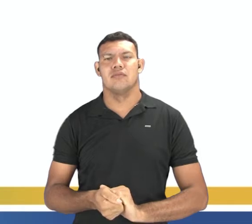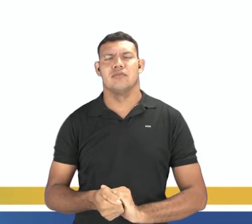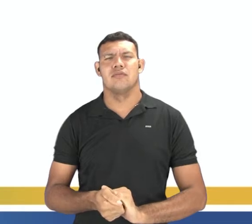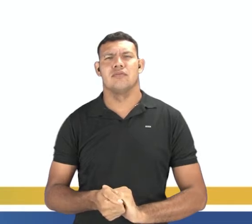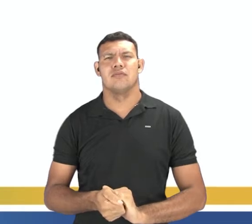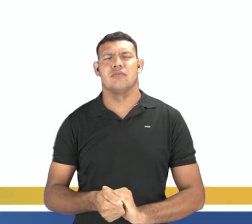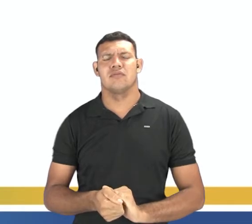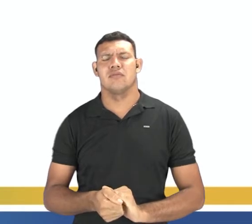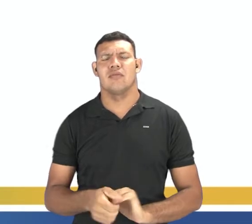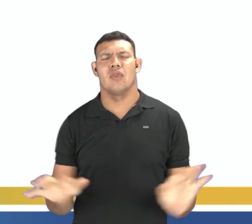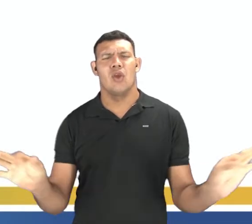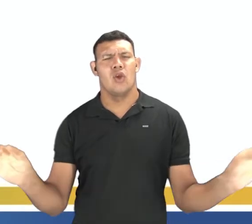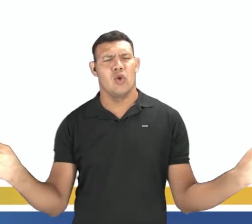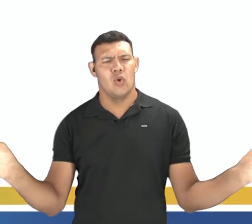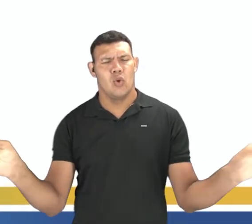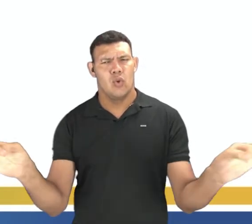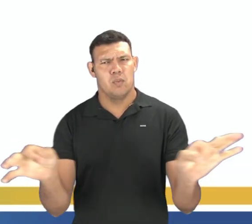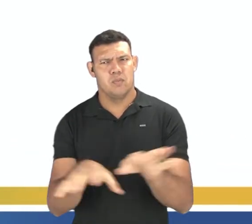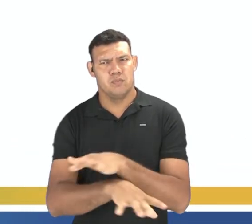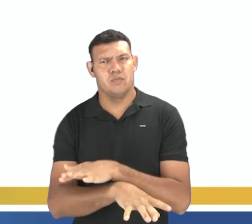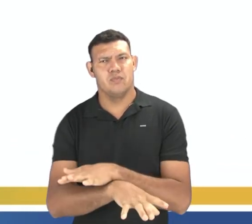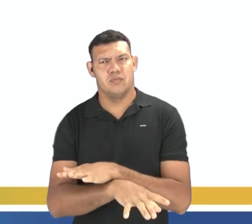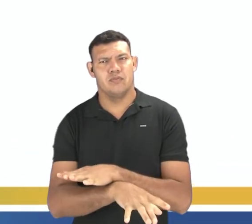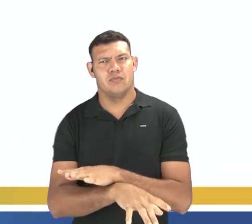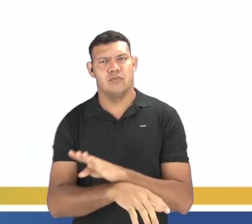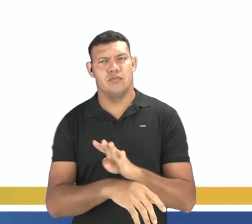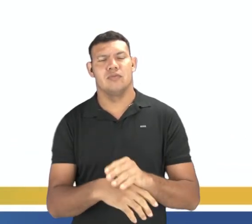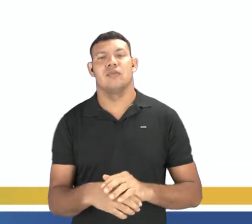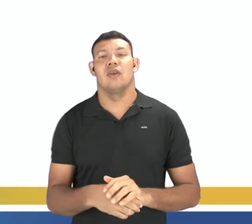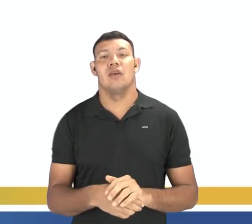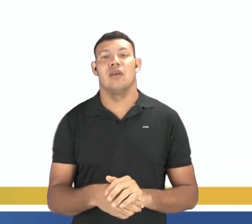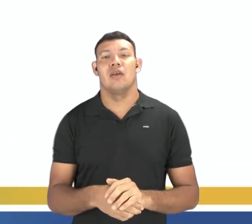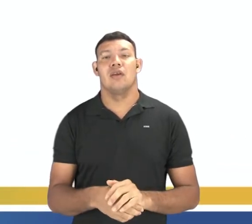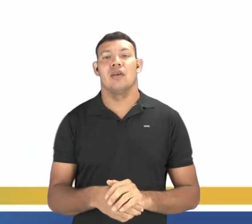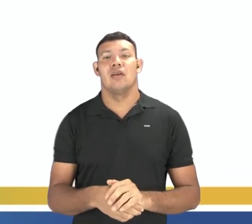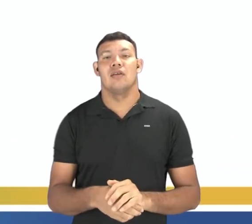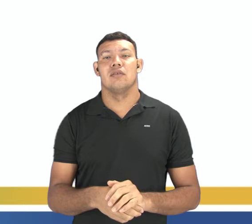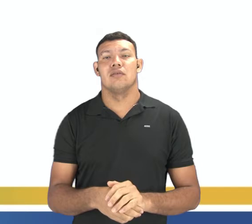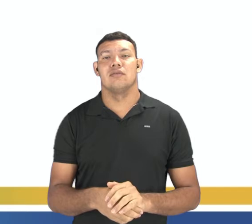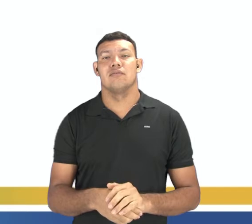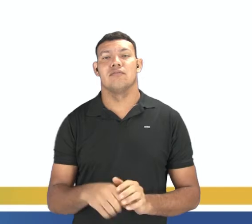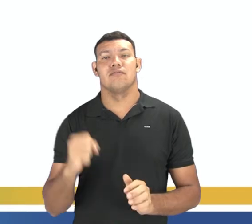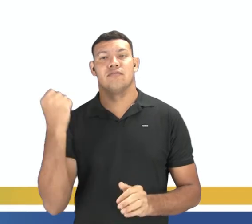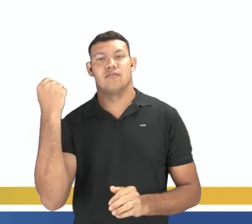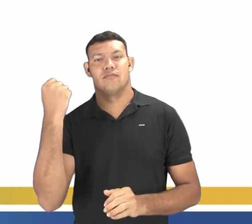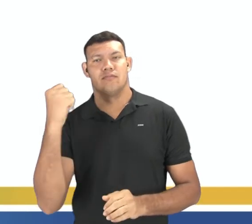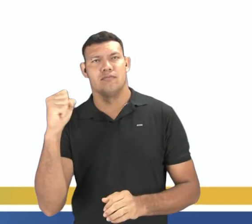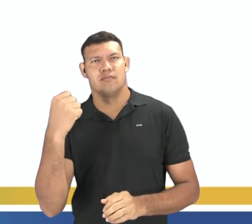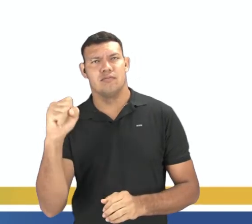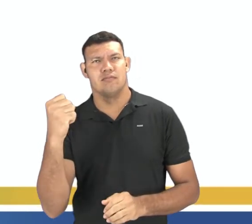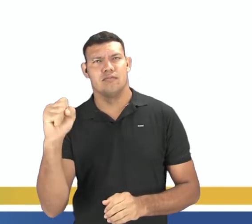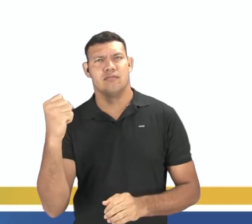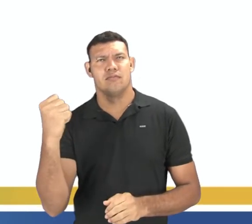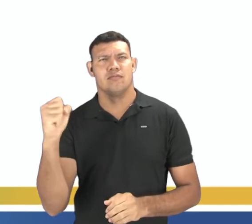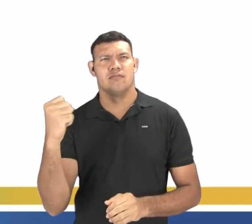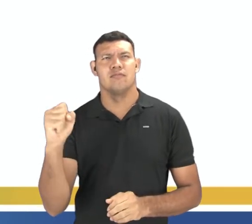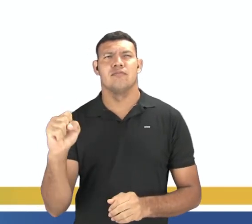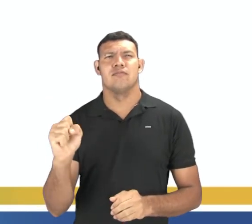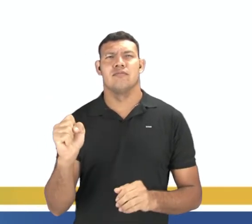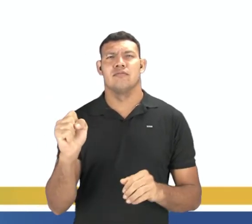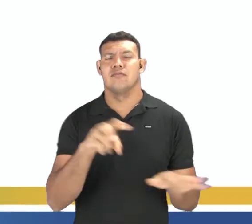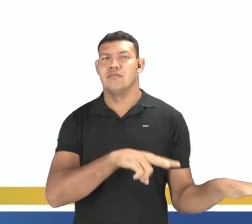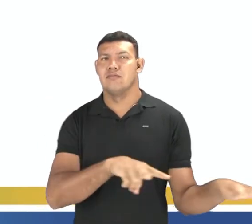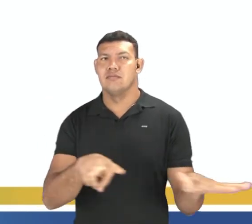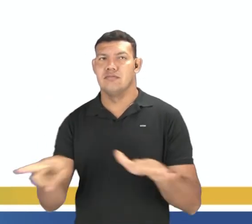ela termina até a 8ª semana da gestação, por volta de 56 dias, desde o período